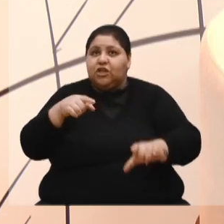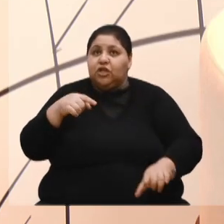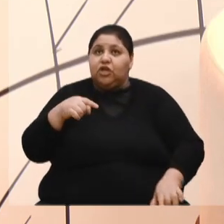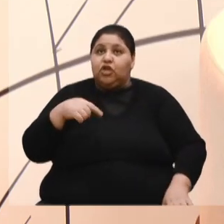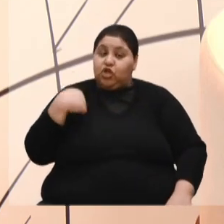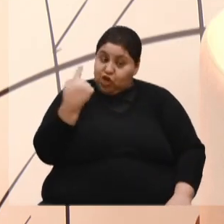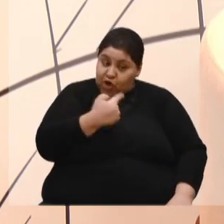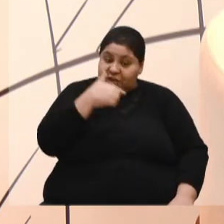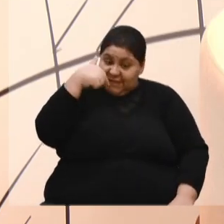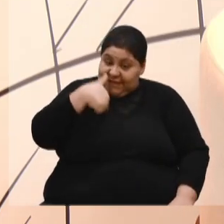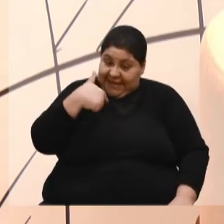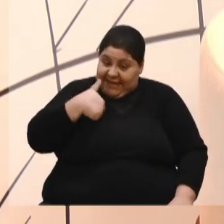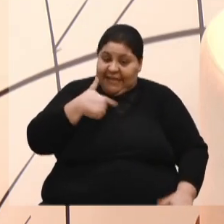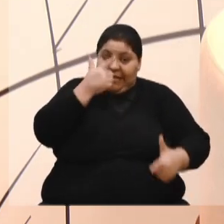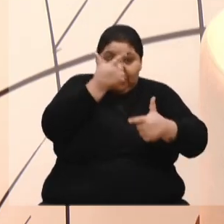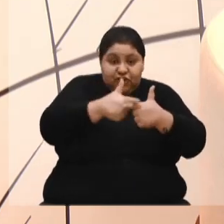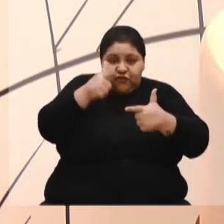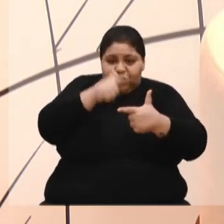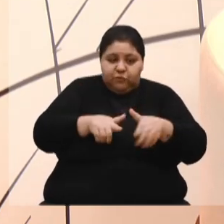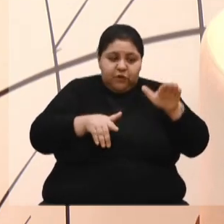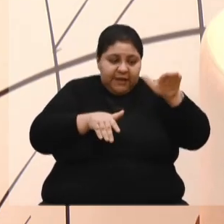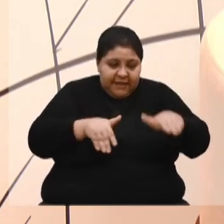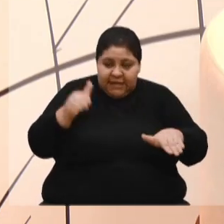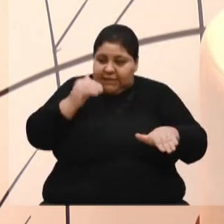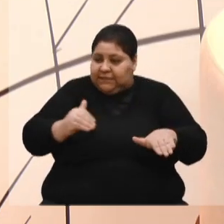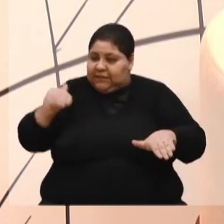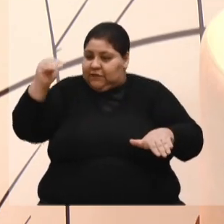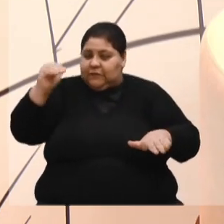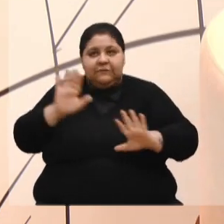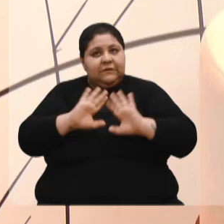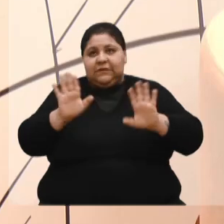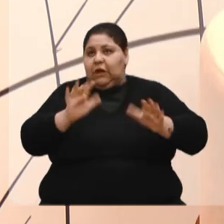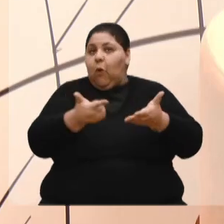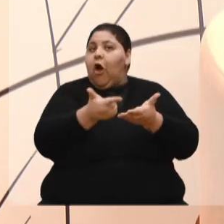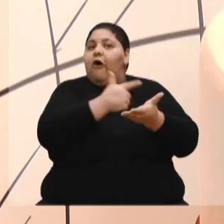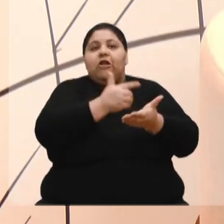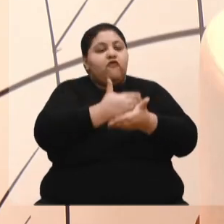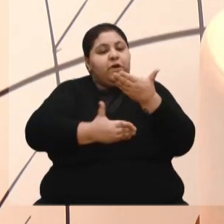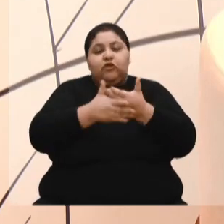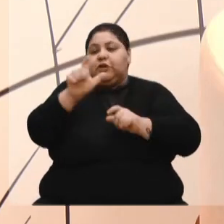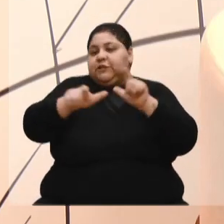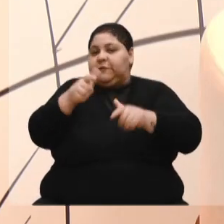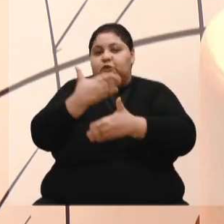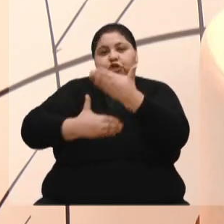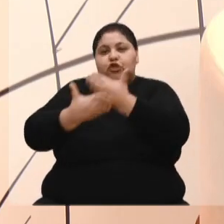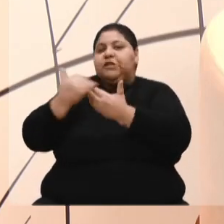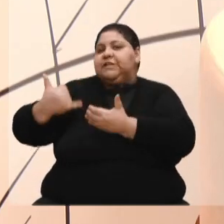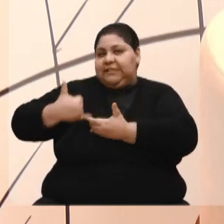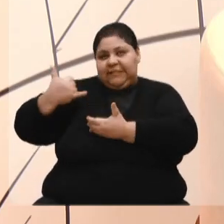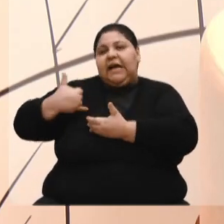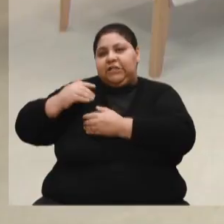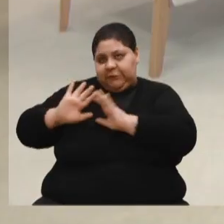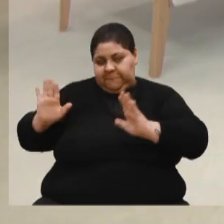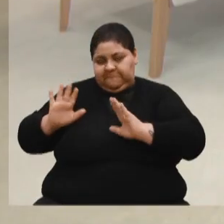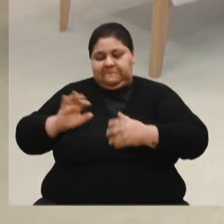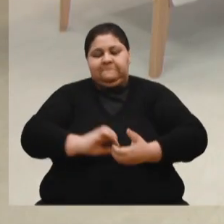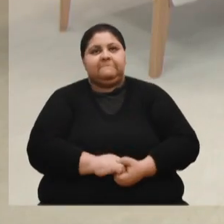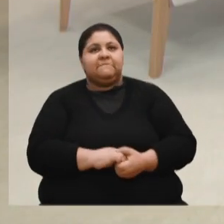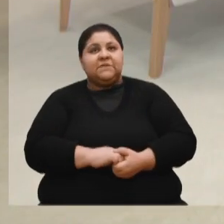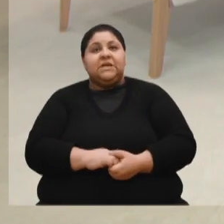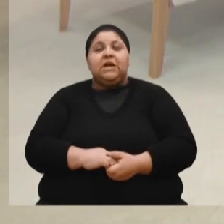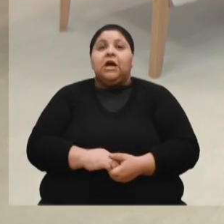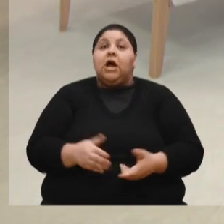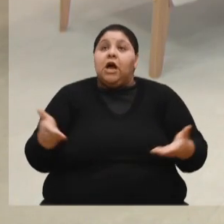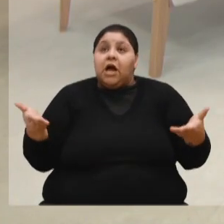humanos é que classificamos as coisas, mas é uma obra para todo e qualquer leitor de todas as idades, sem dúvida. Bem, e